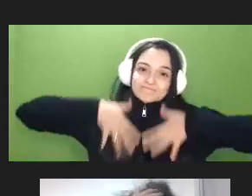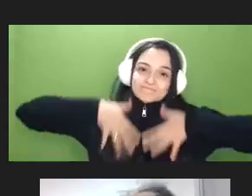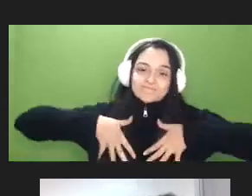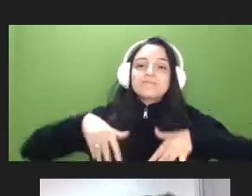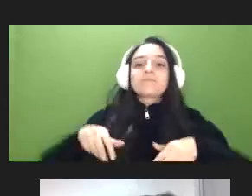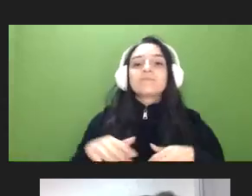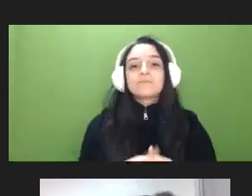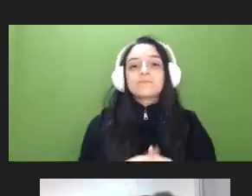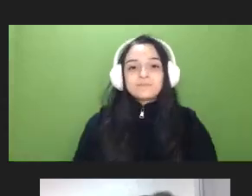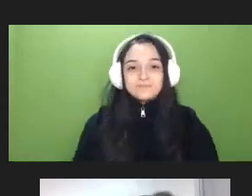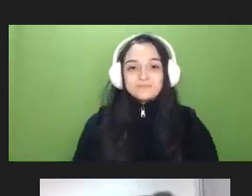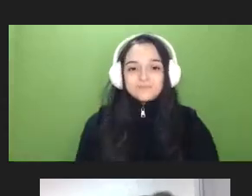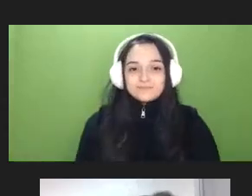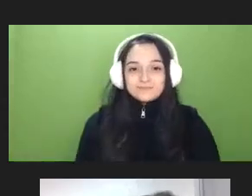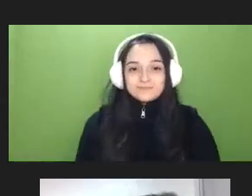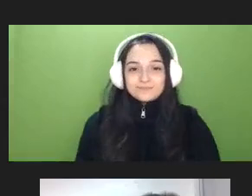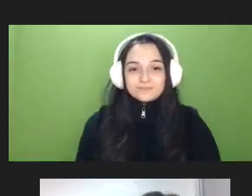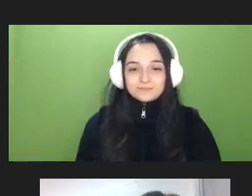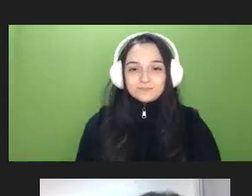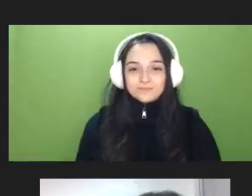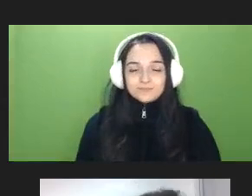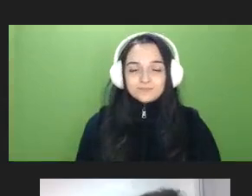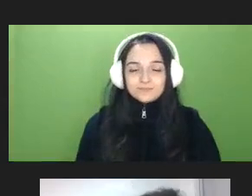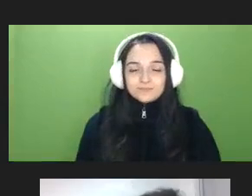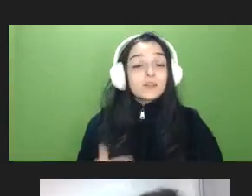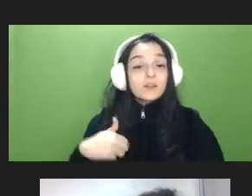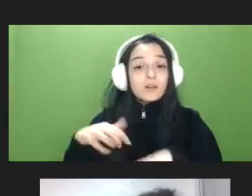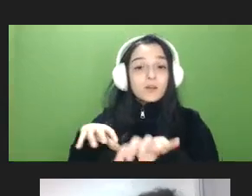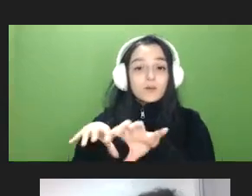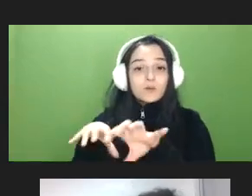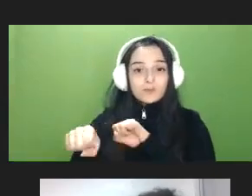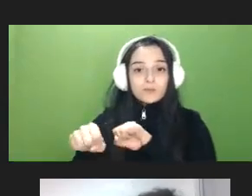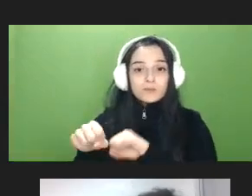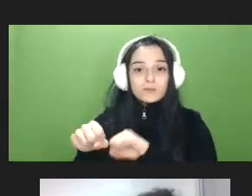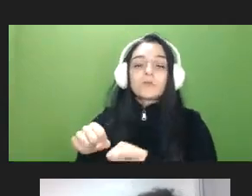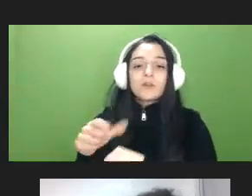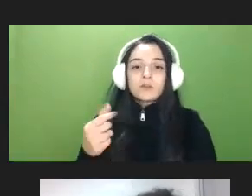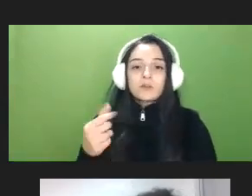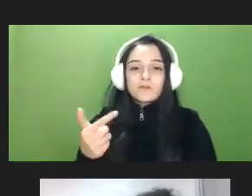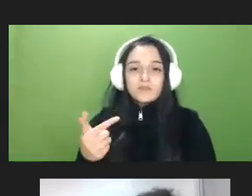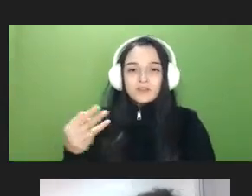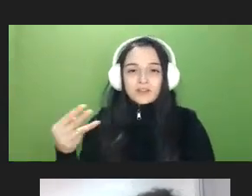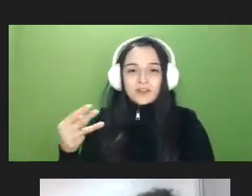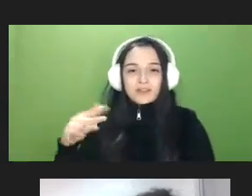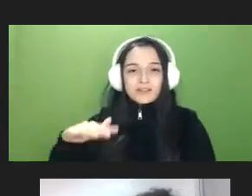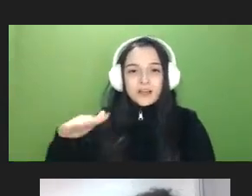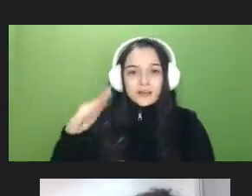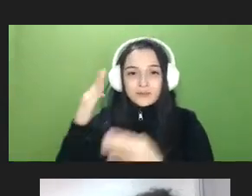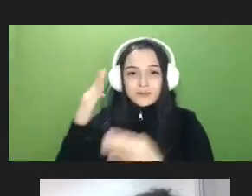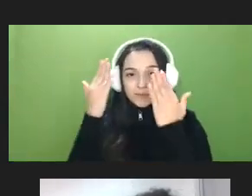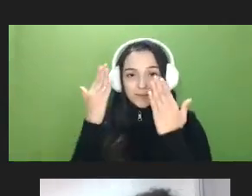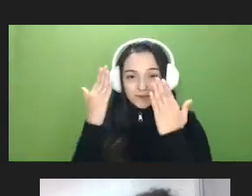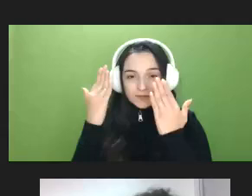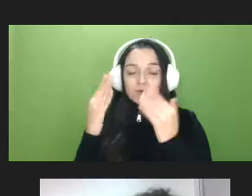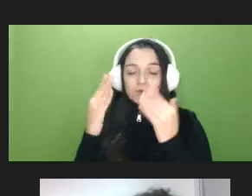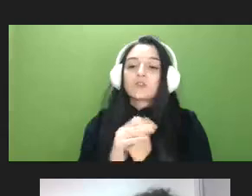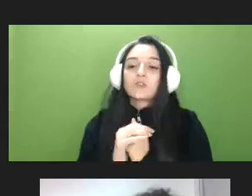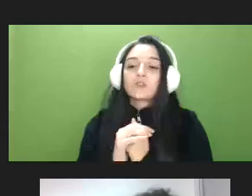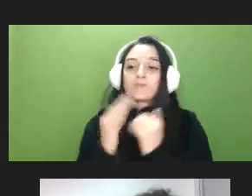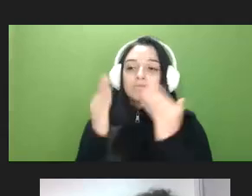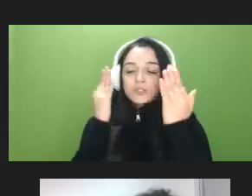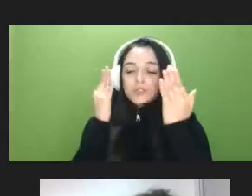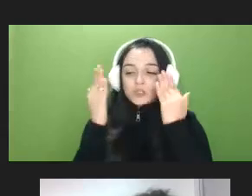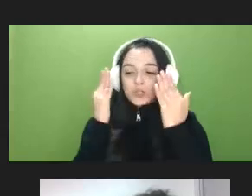Eu me formei em psicologia em 2023. Na minha formação, não havia